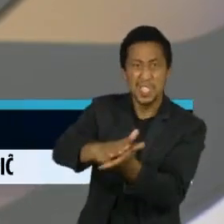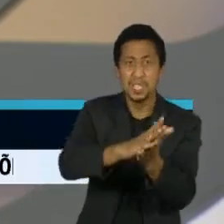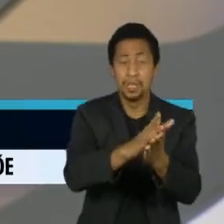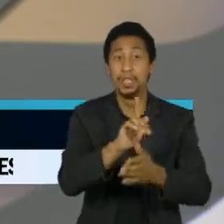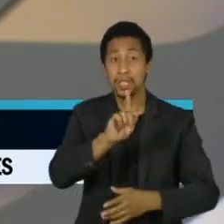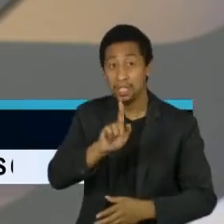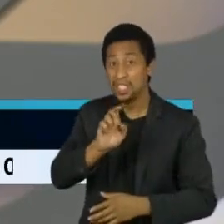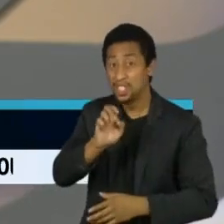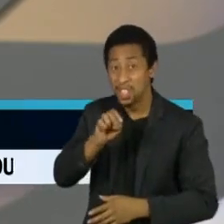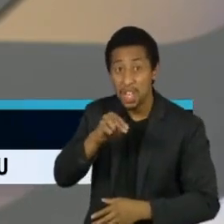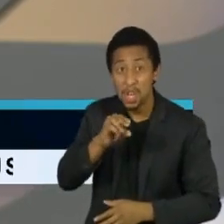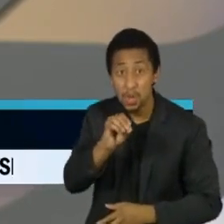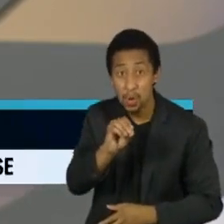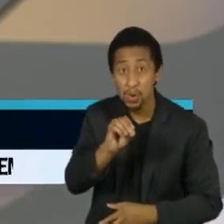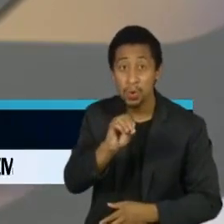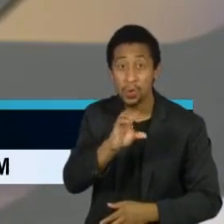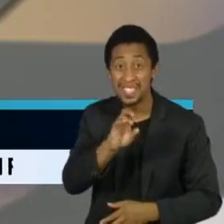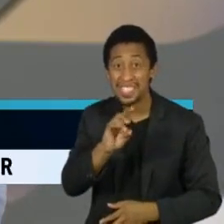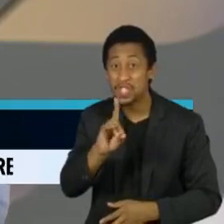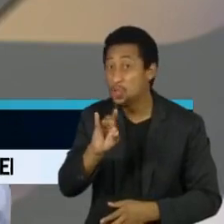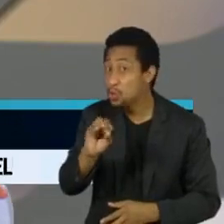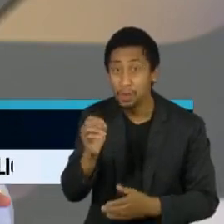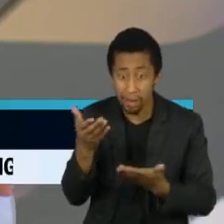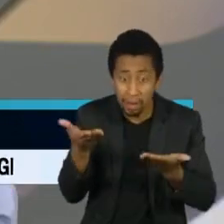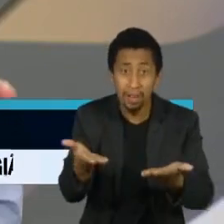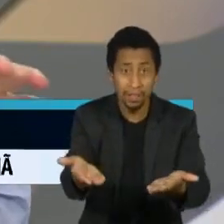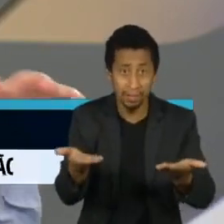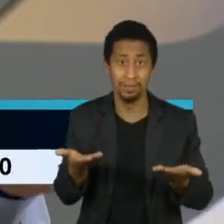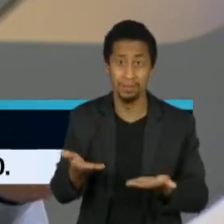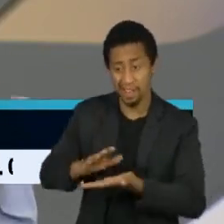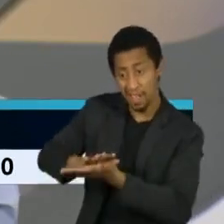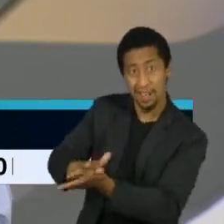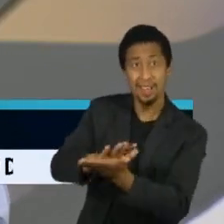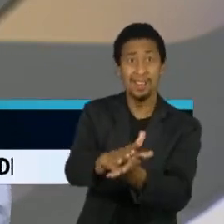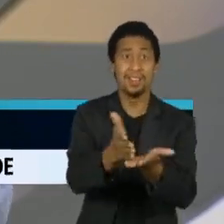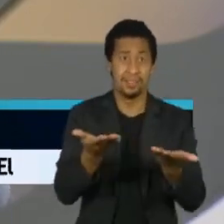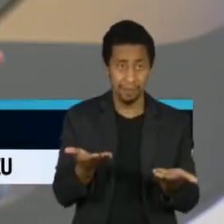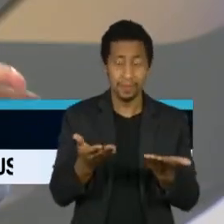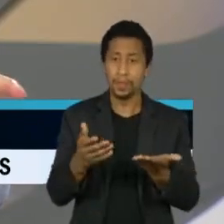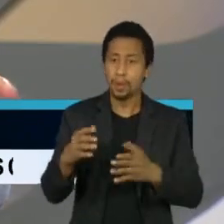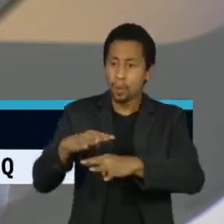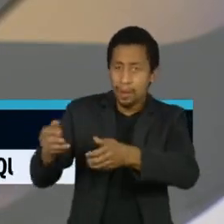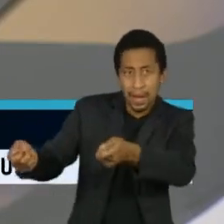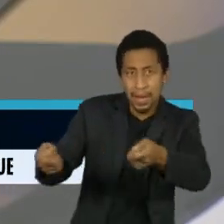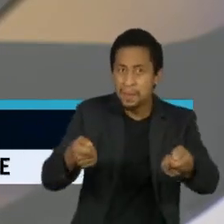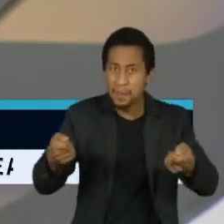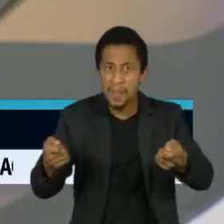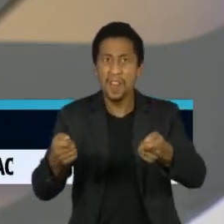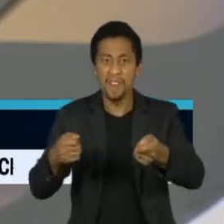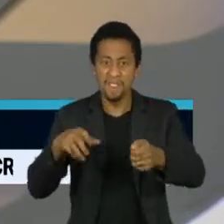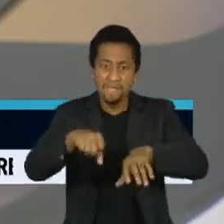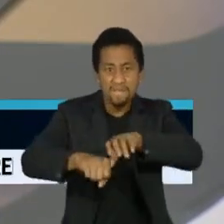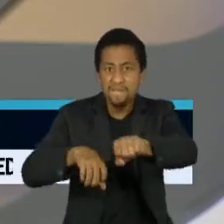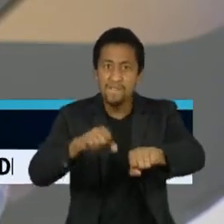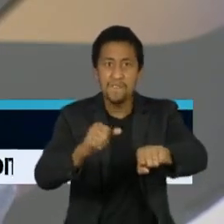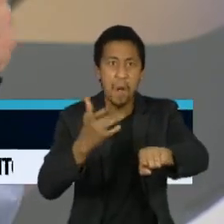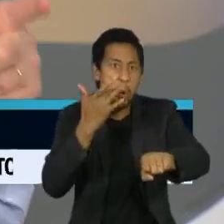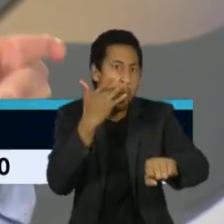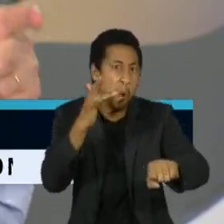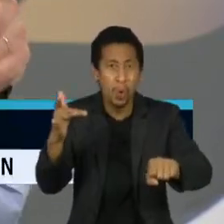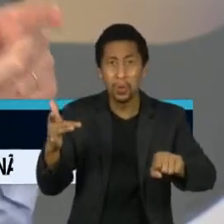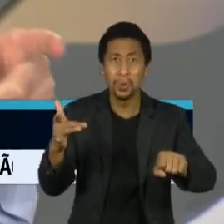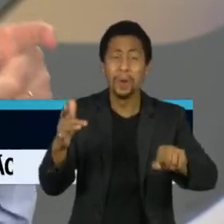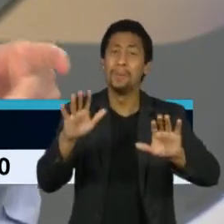é genocídio, basicamente é genocídio. A exploração de ouro dentro dessas condições, nós estamos fazendo genocídio.